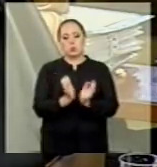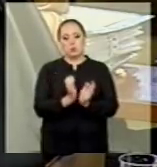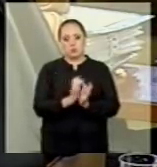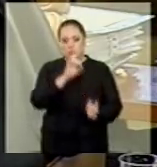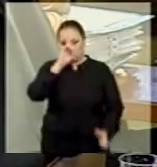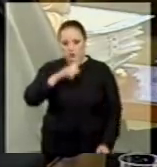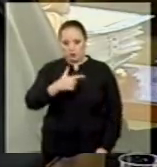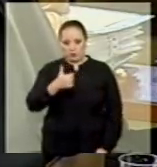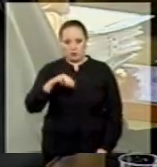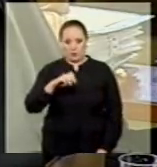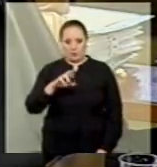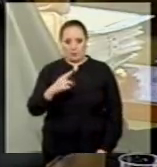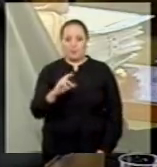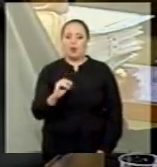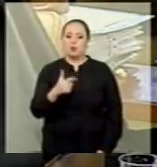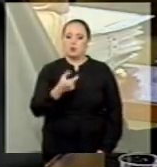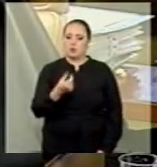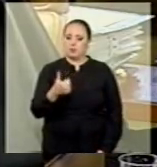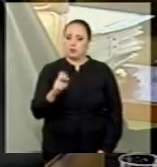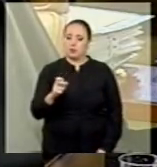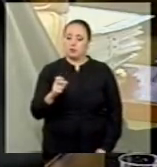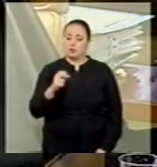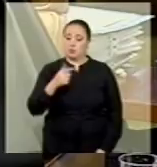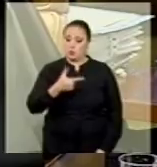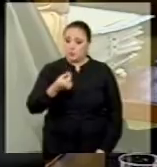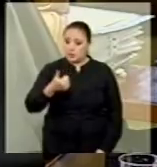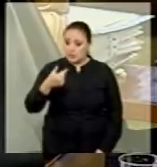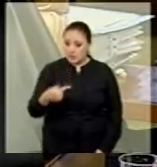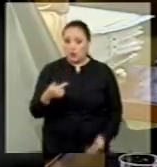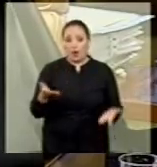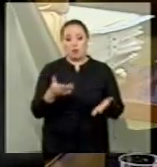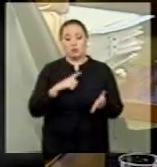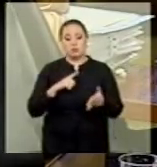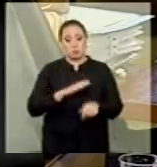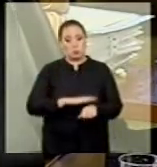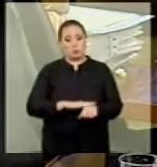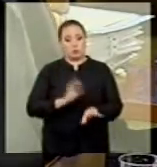2017 e agora está na fase de julgamento.